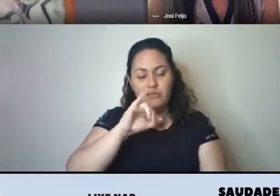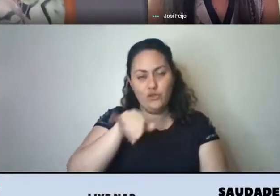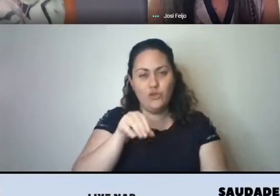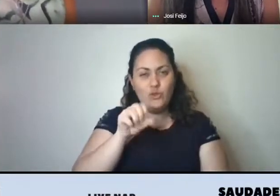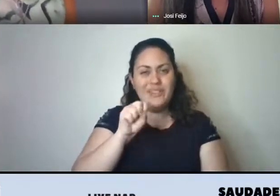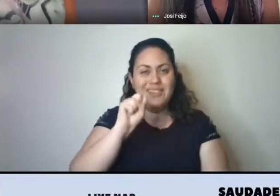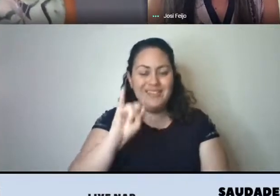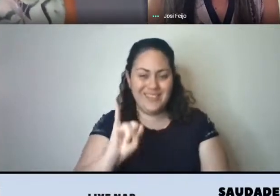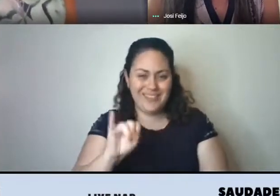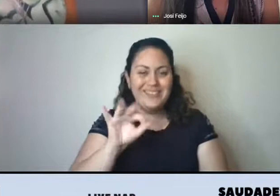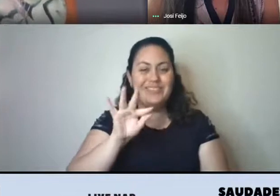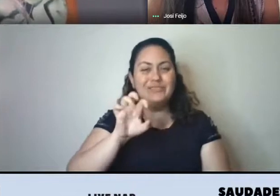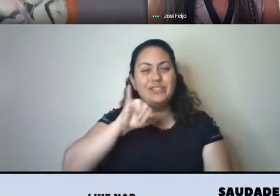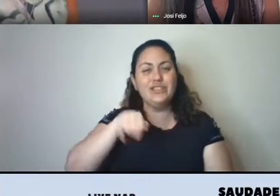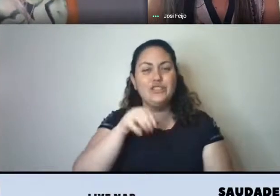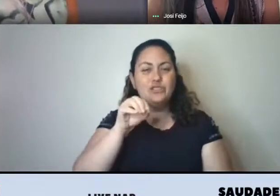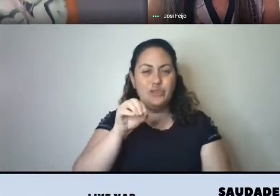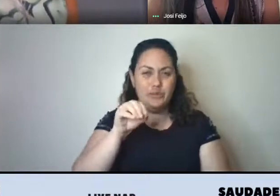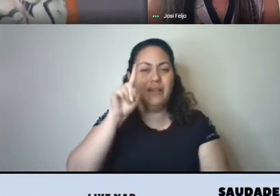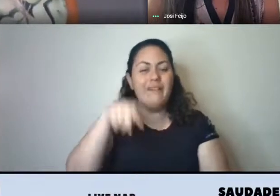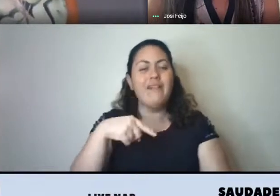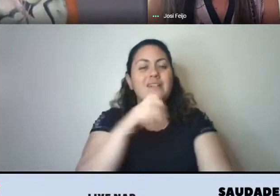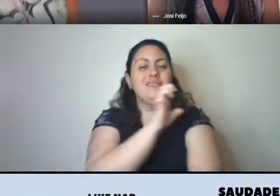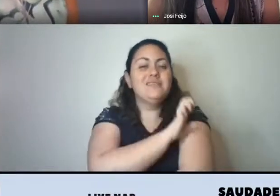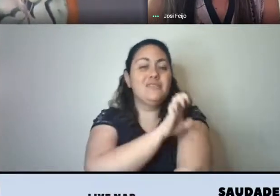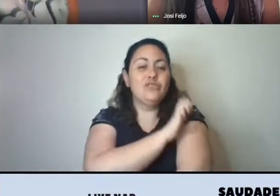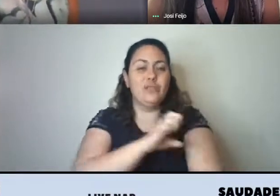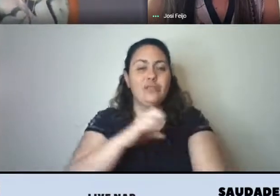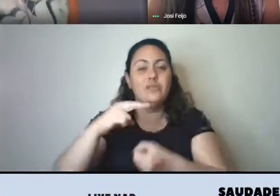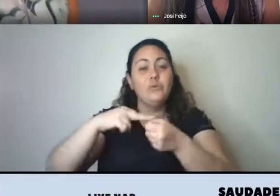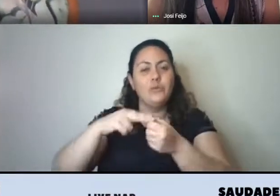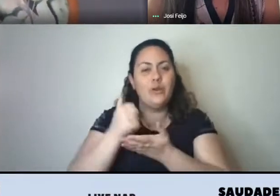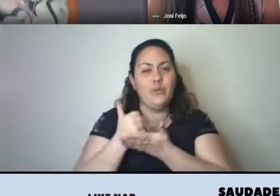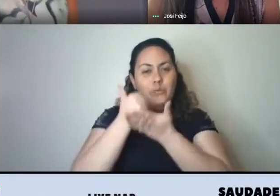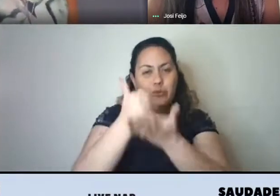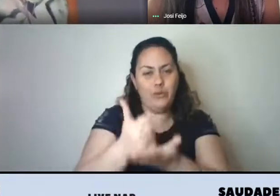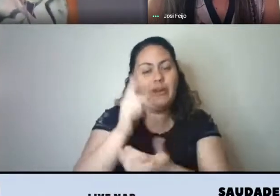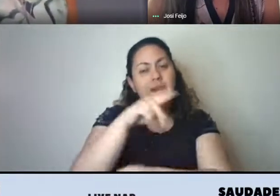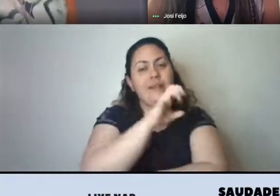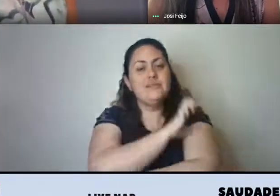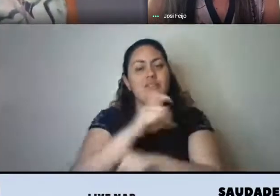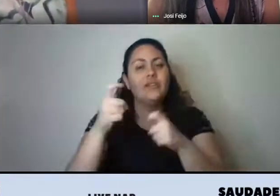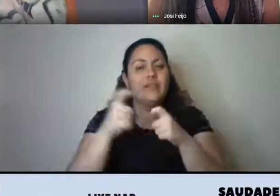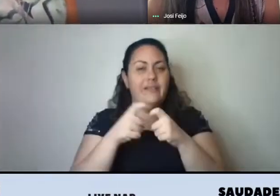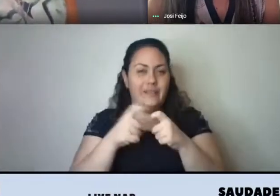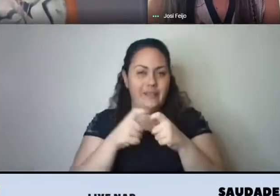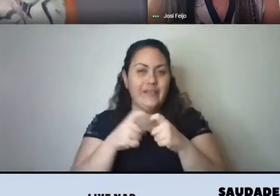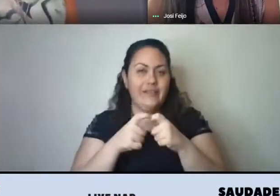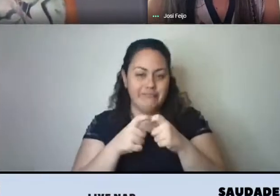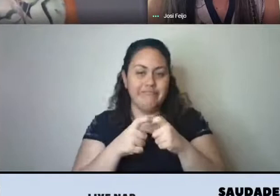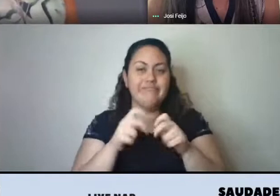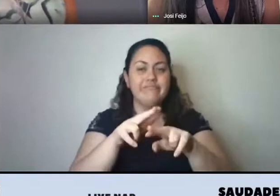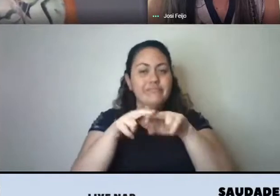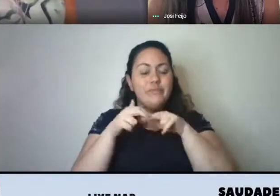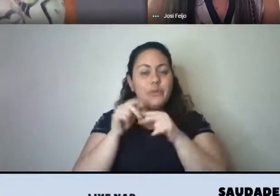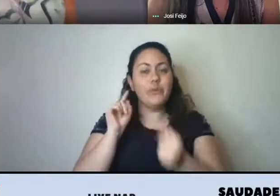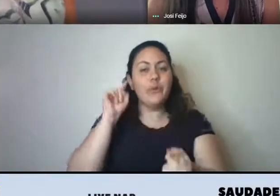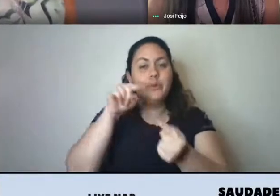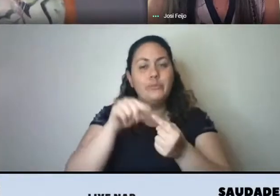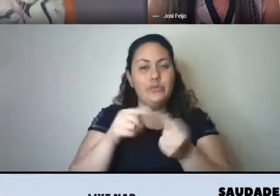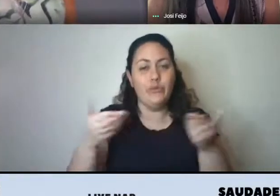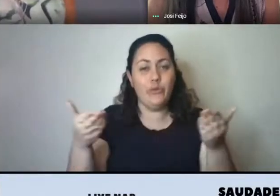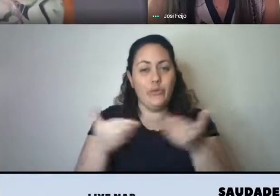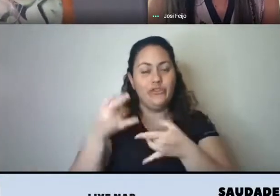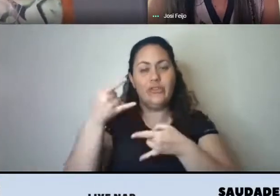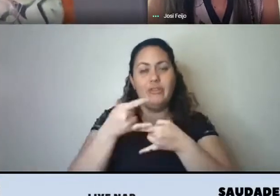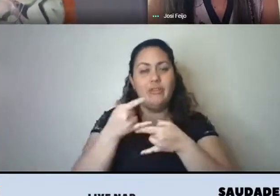né, do núcleo de apoio. A Josi é estagiária clínica, enfim, então um dos objetivos da live é a gente